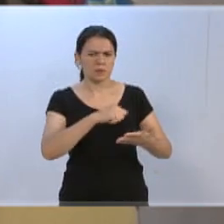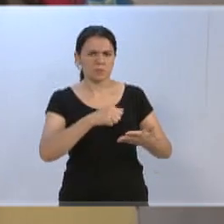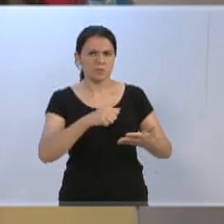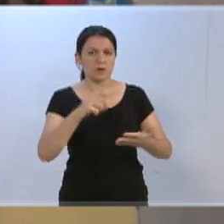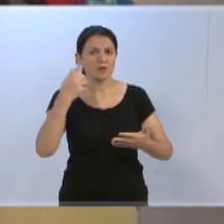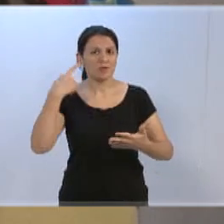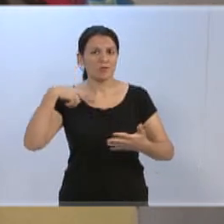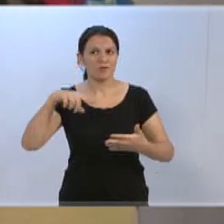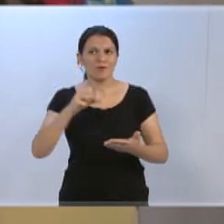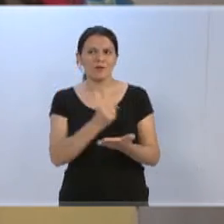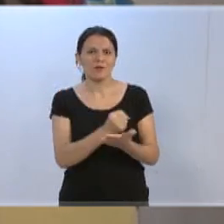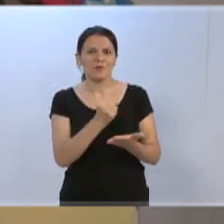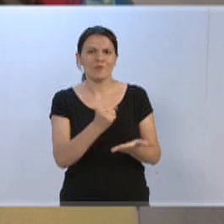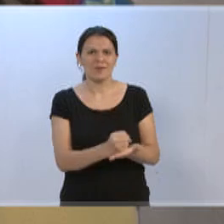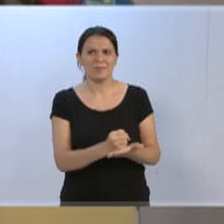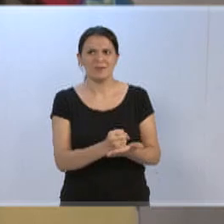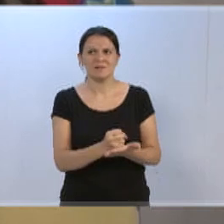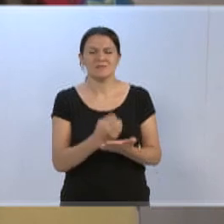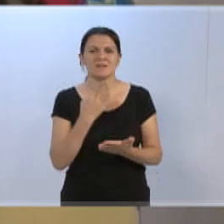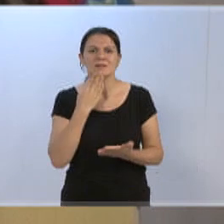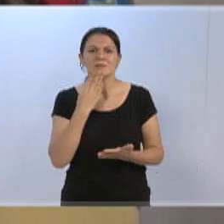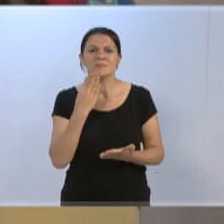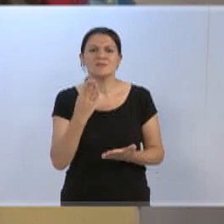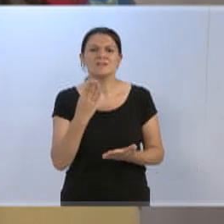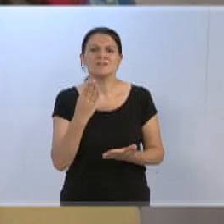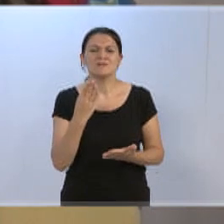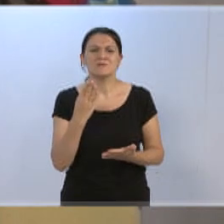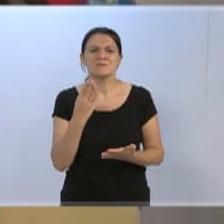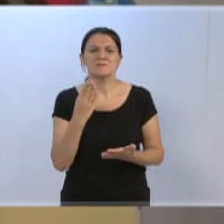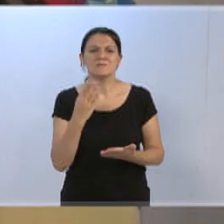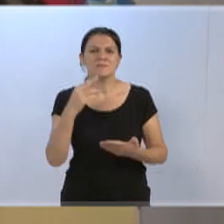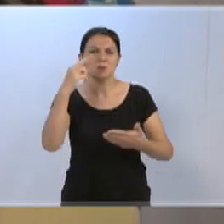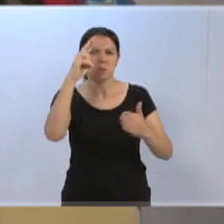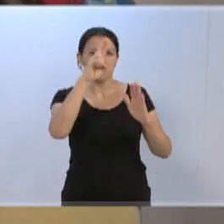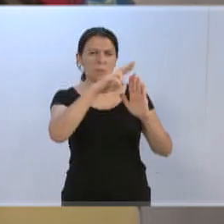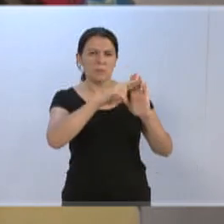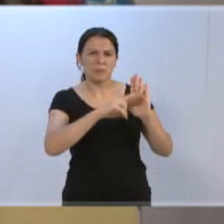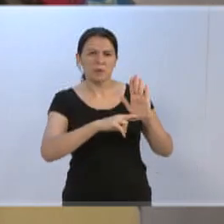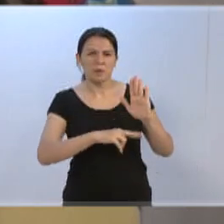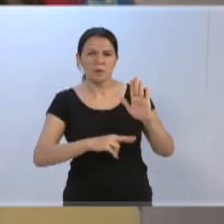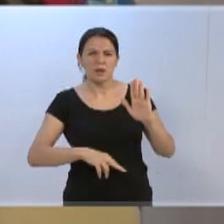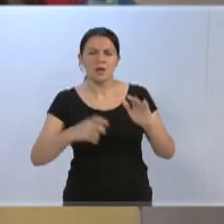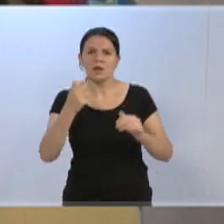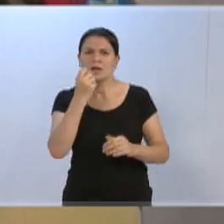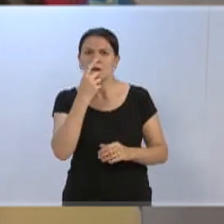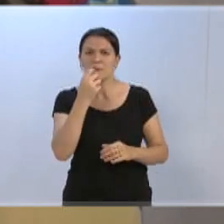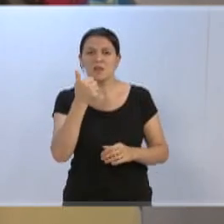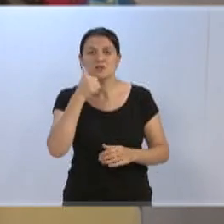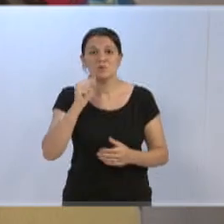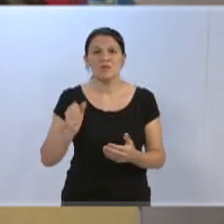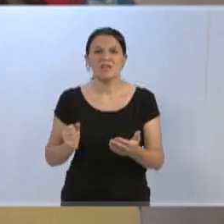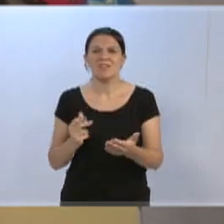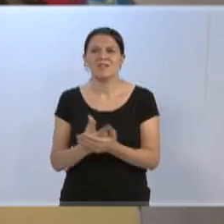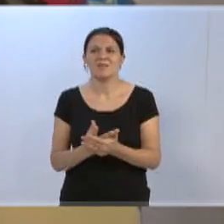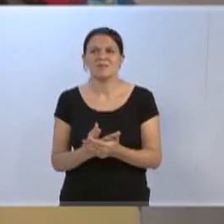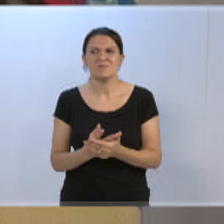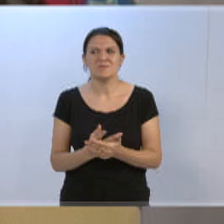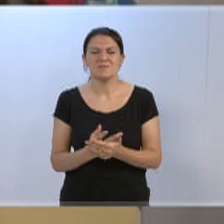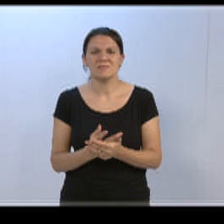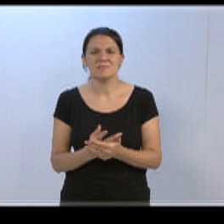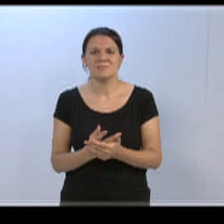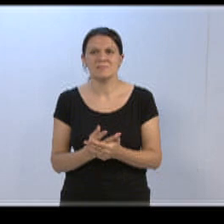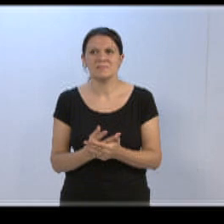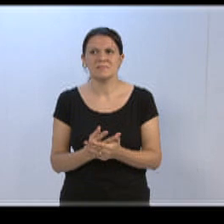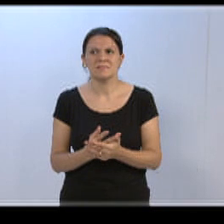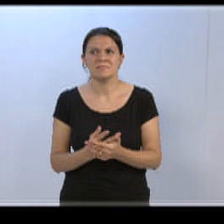na farmácia e pedi, pode botar a próxima folha, e pedi o relatório dos medicamentos que ela compra. Pedi o